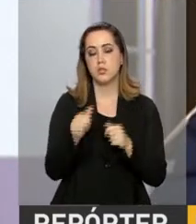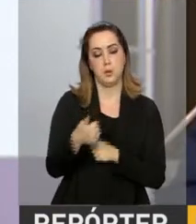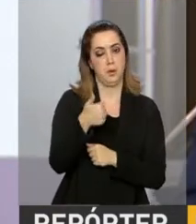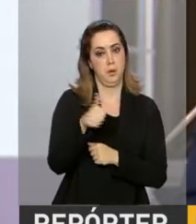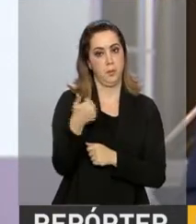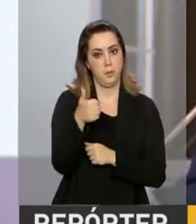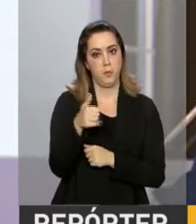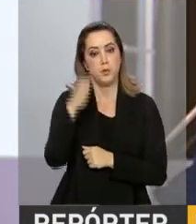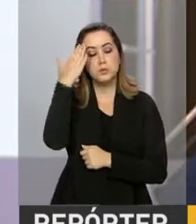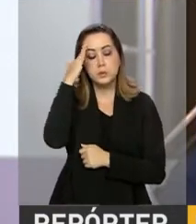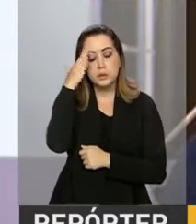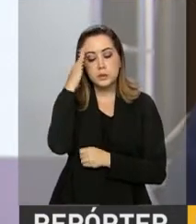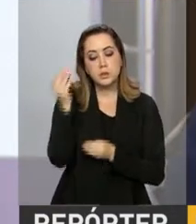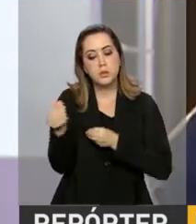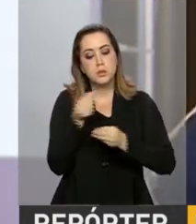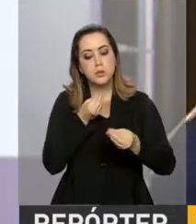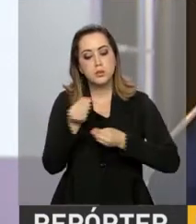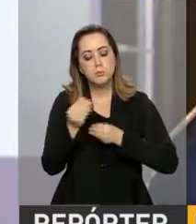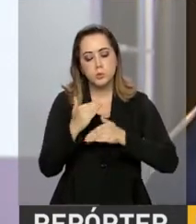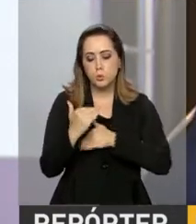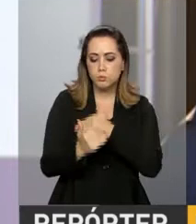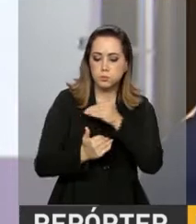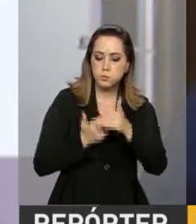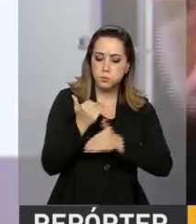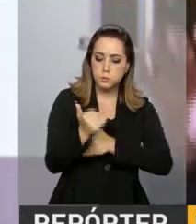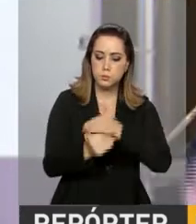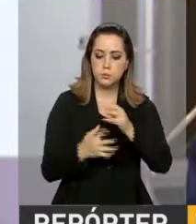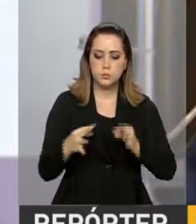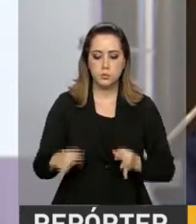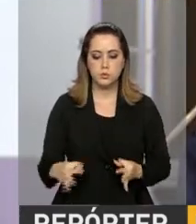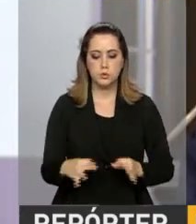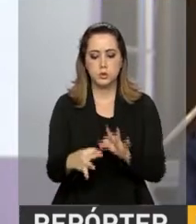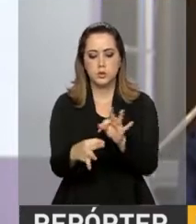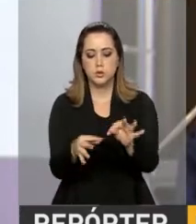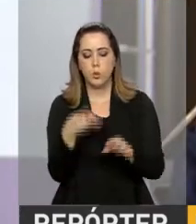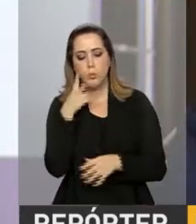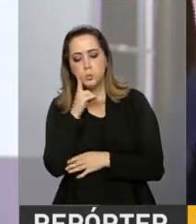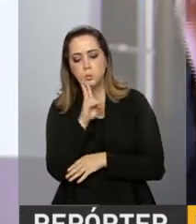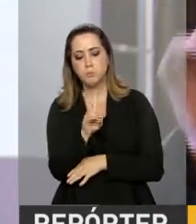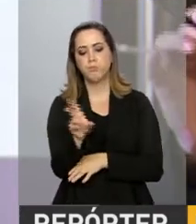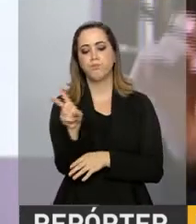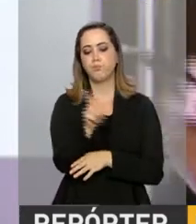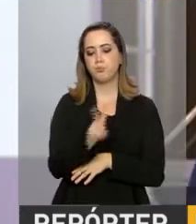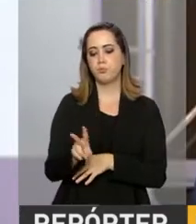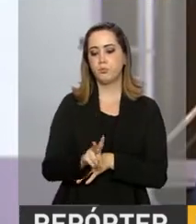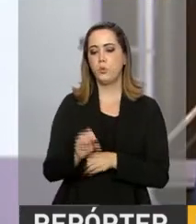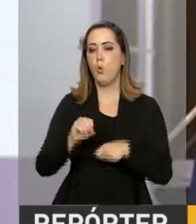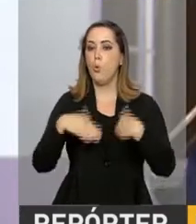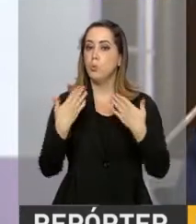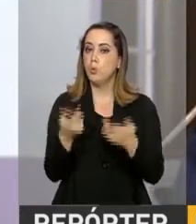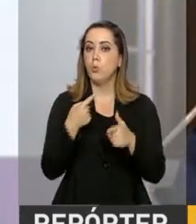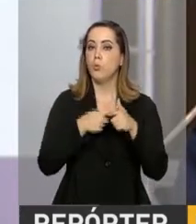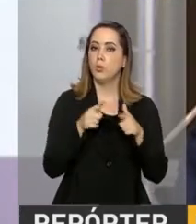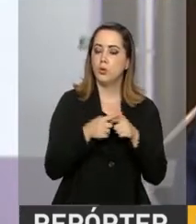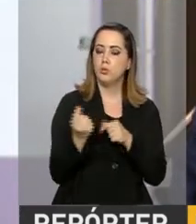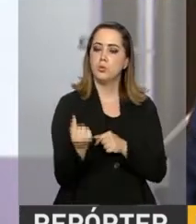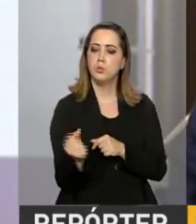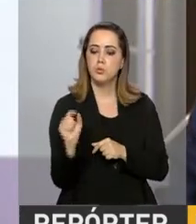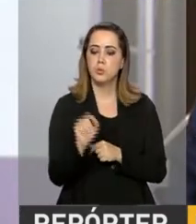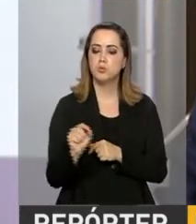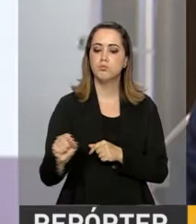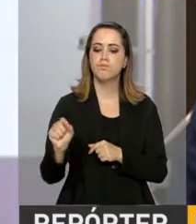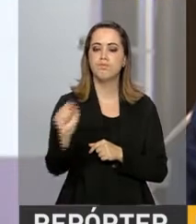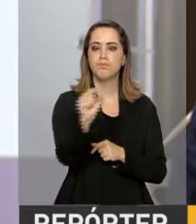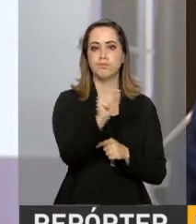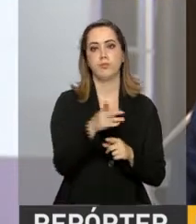entender como elas estão se desenvolvendo e mapear os riscos potenciais de cada uma delas.